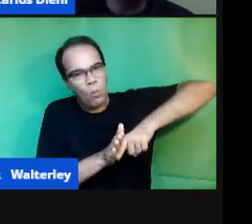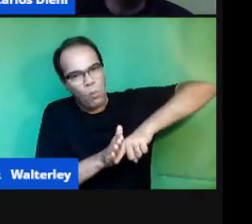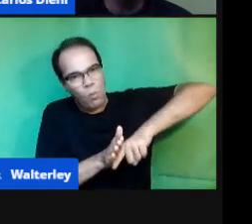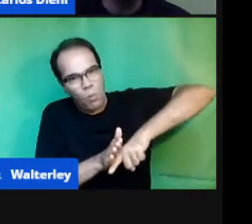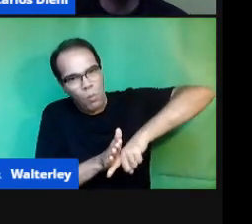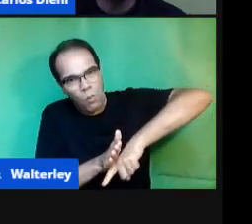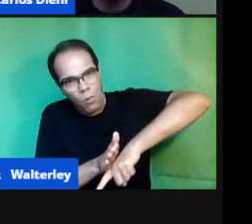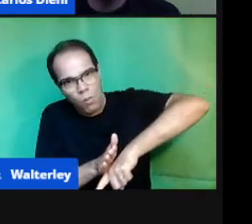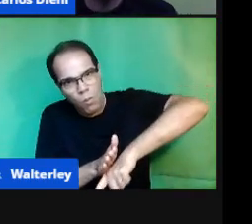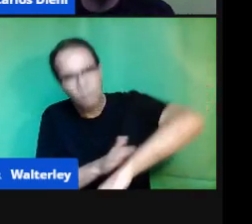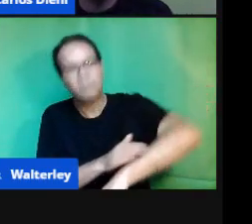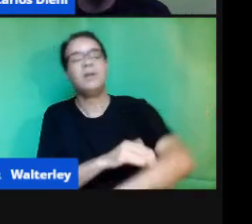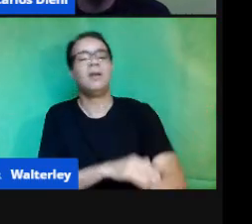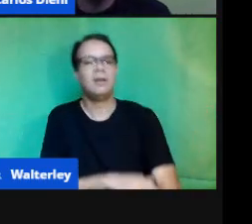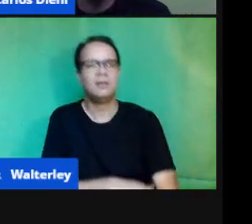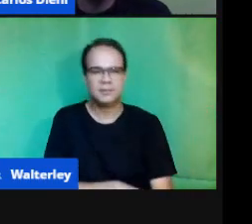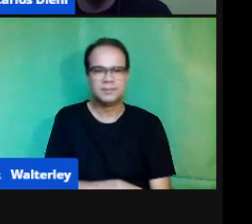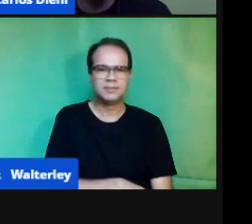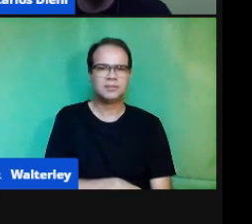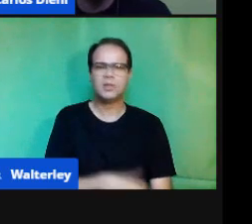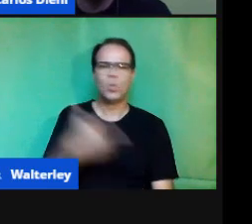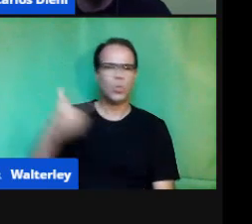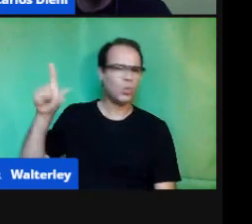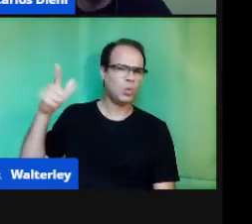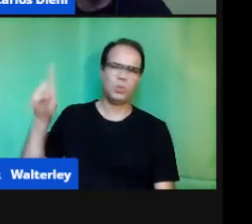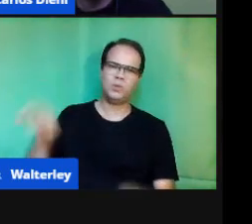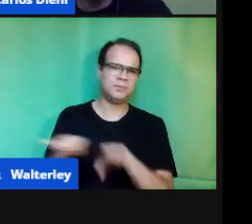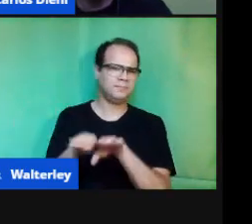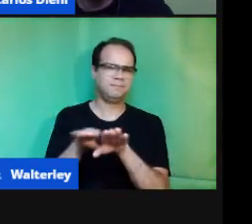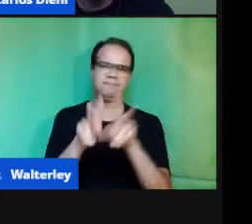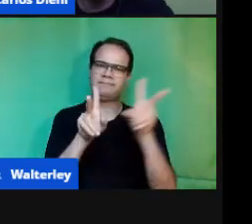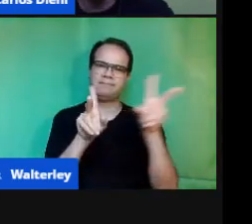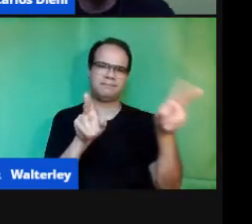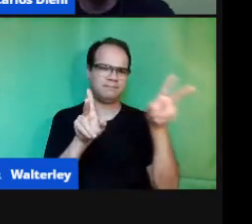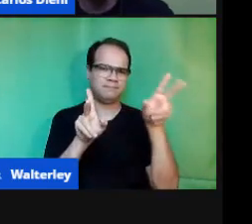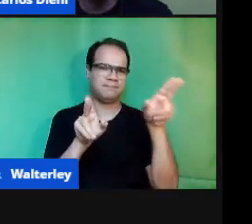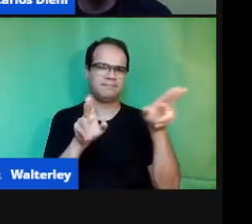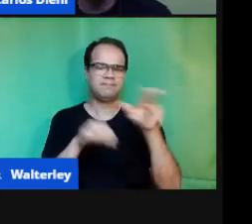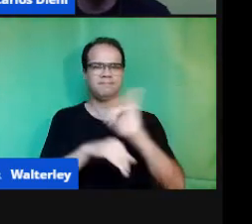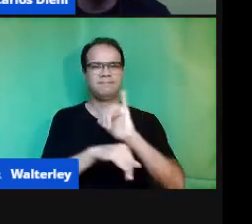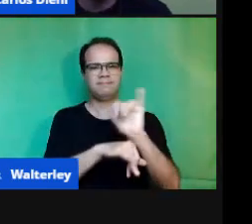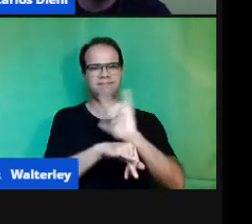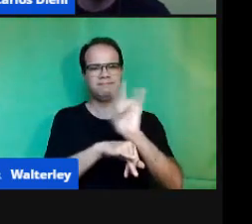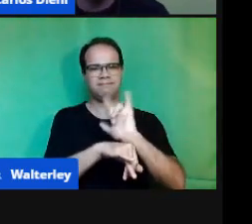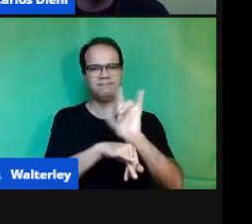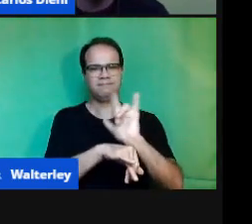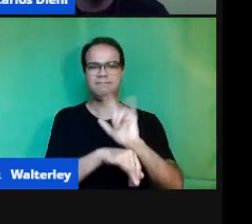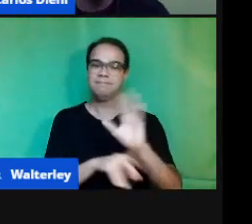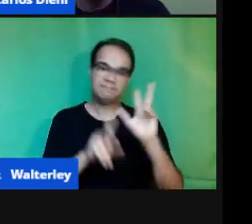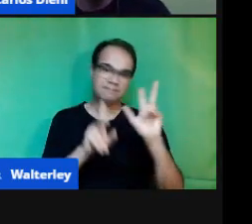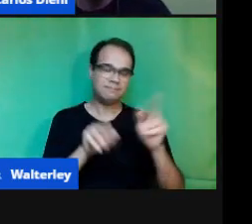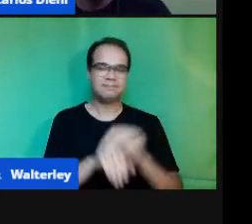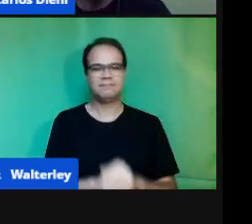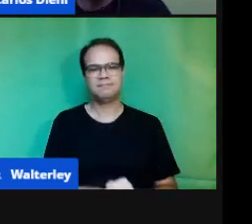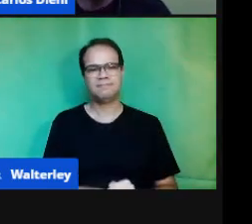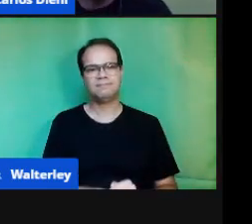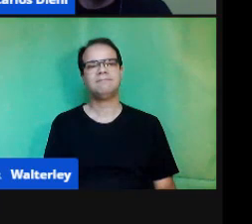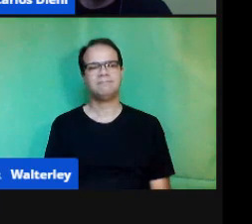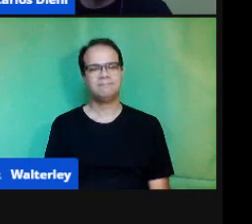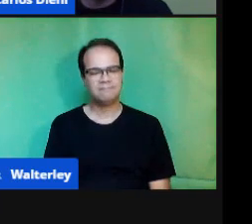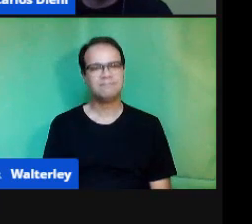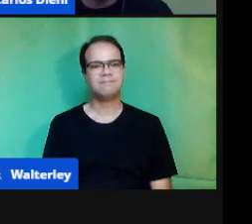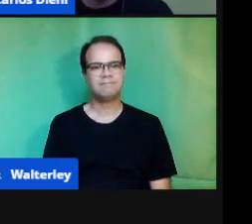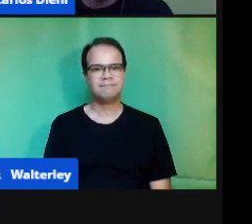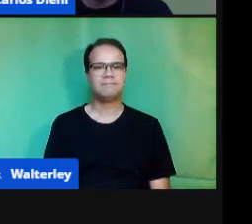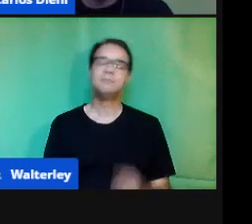outros moradores de outros perfis. É um documentário muito interessante, esse Edifício Master, porque